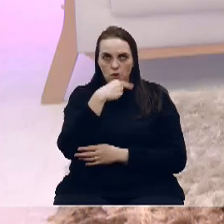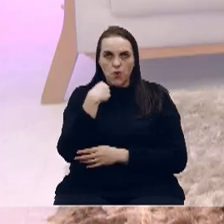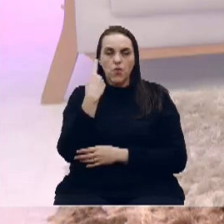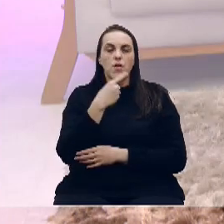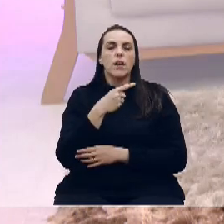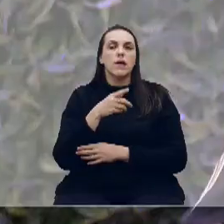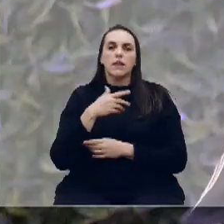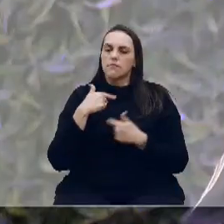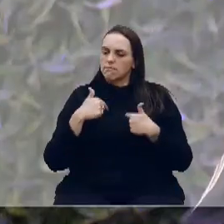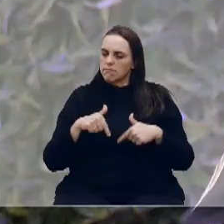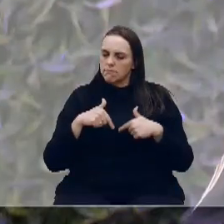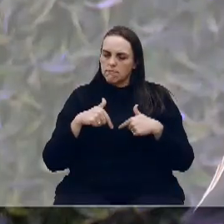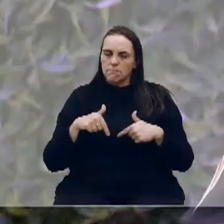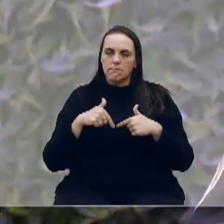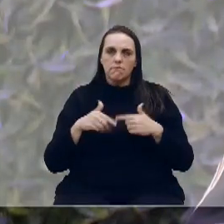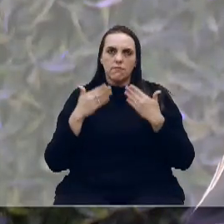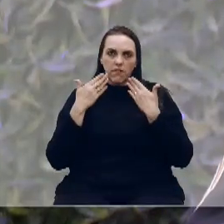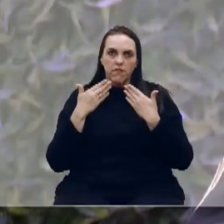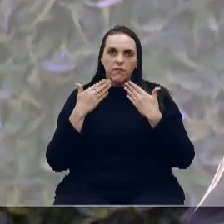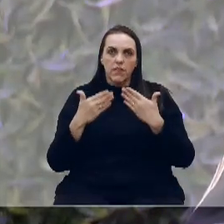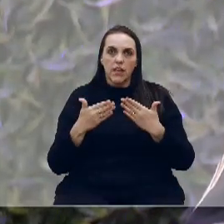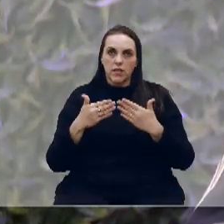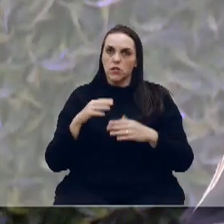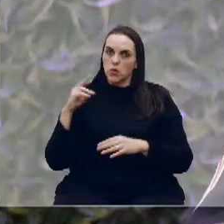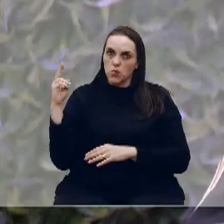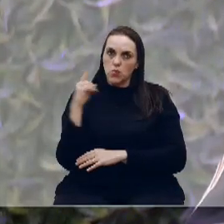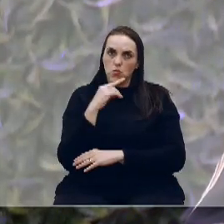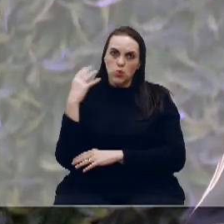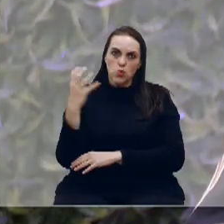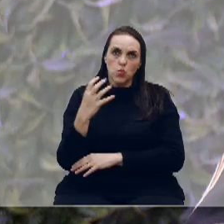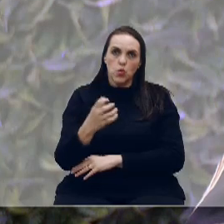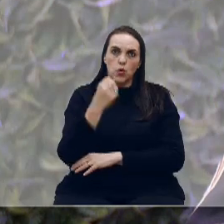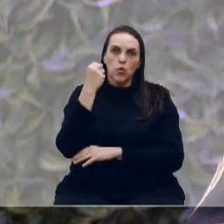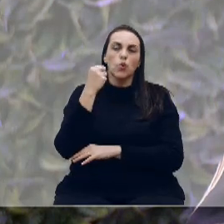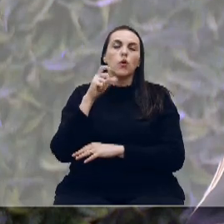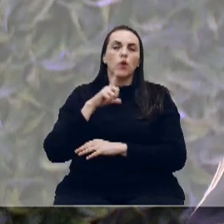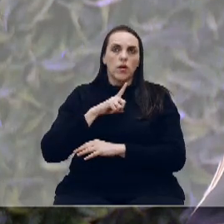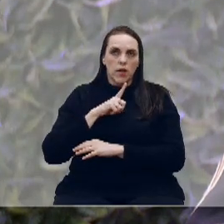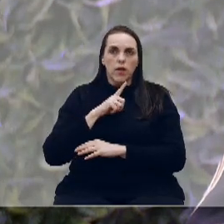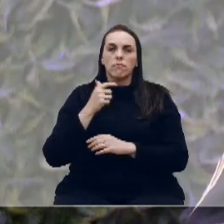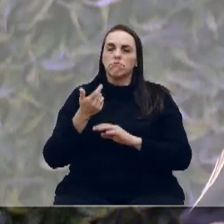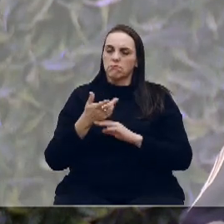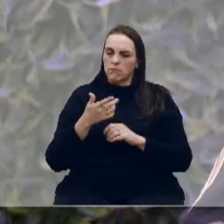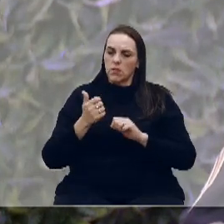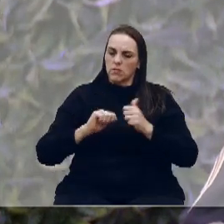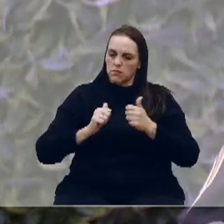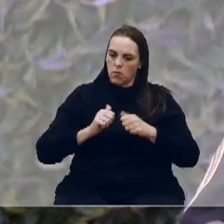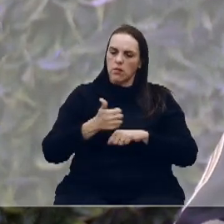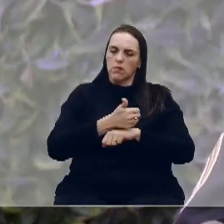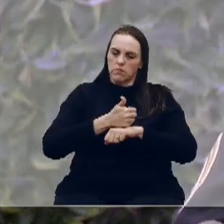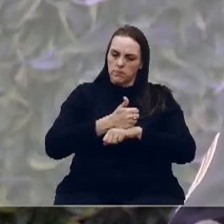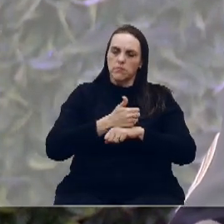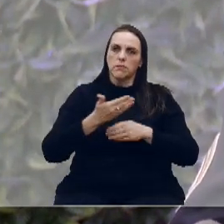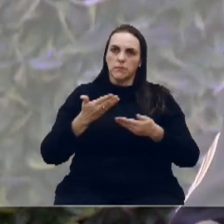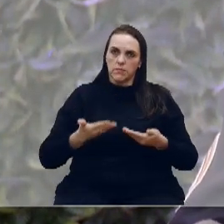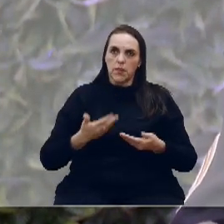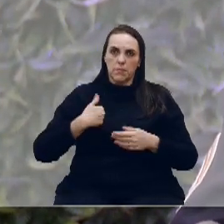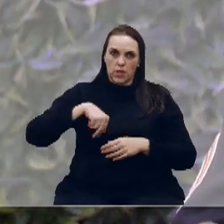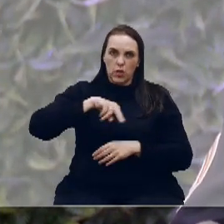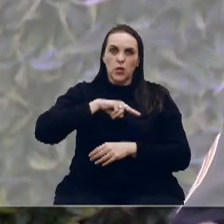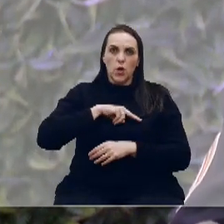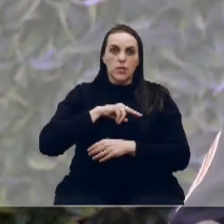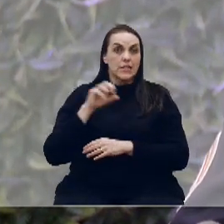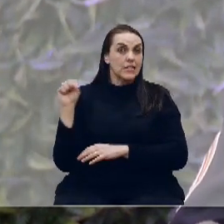frente atuando, levando socorro para as pessoas dentro da nossa qualificação e para nós, cada